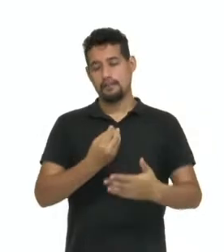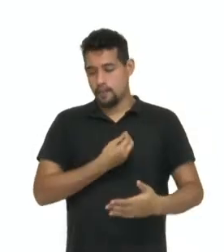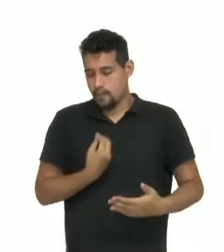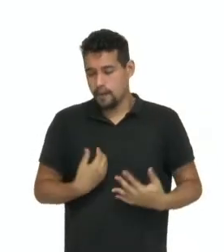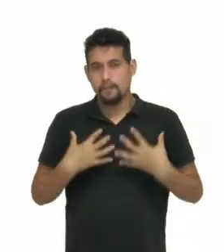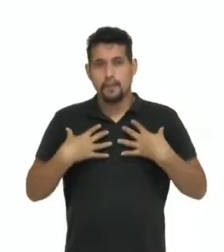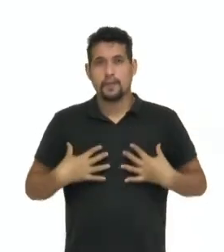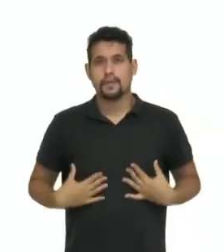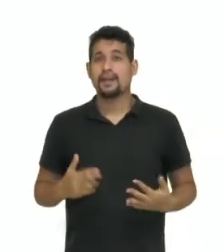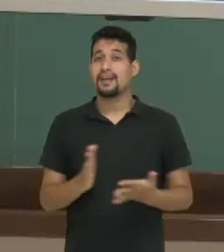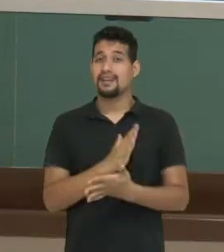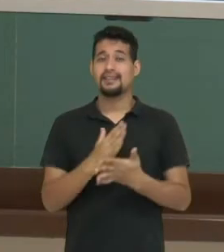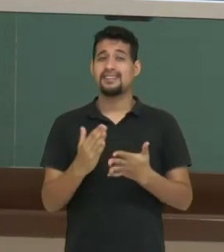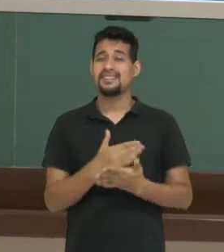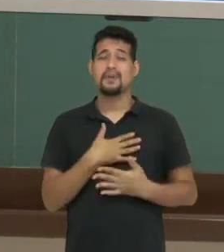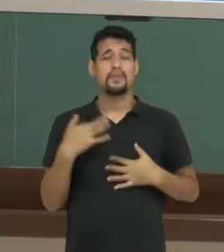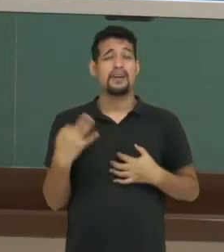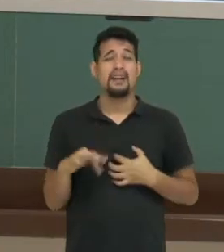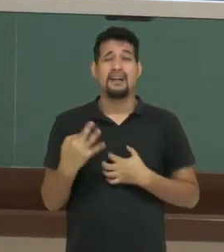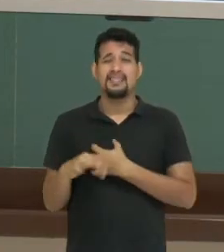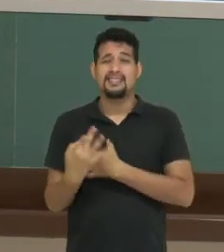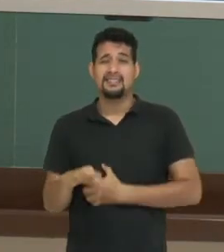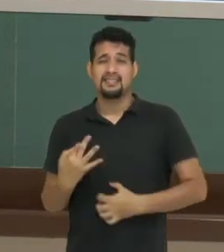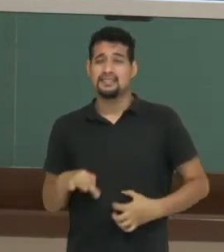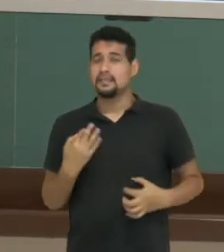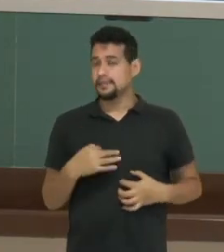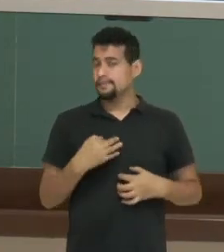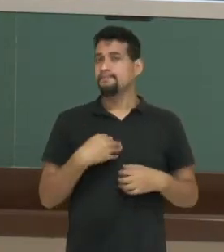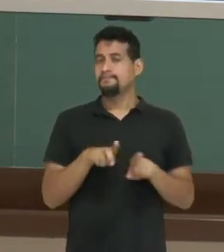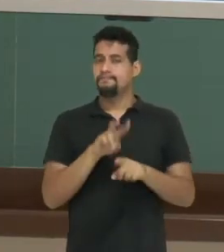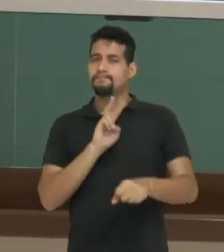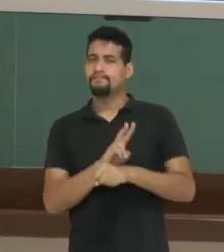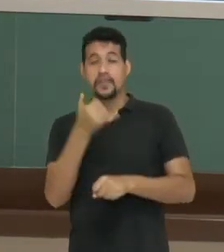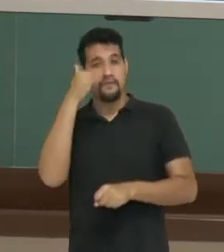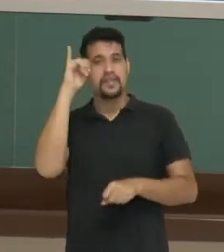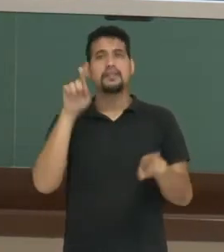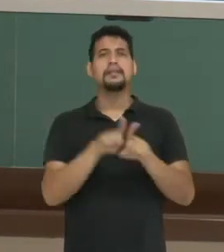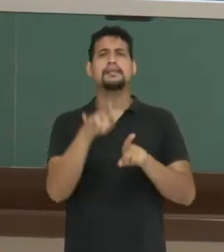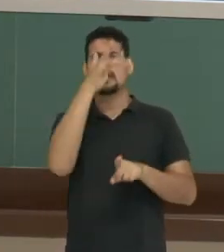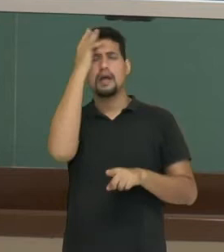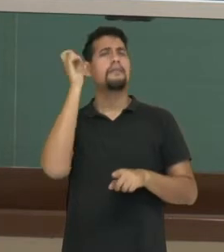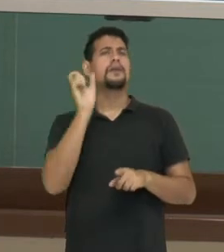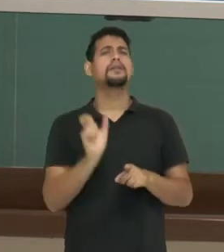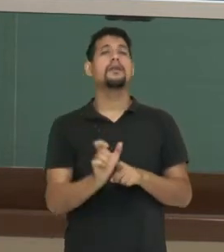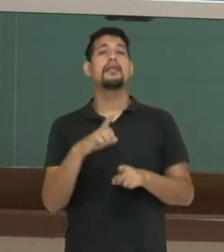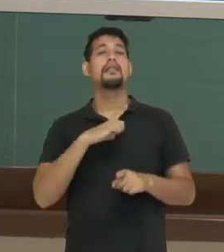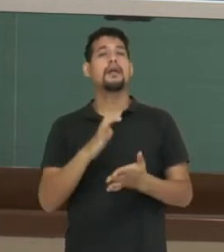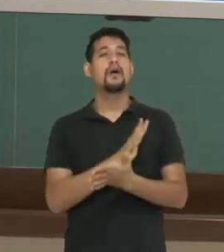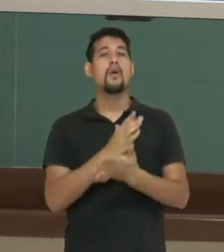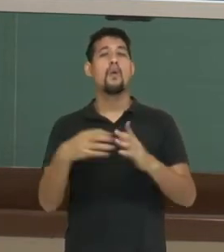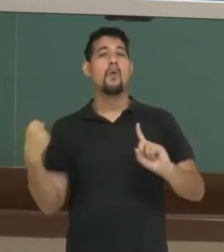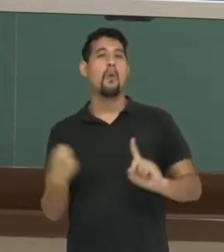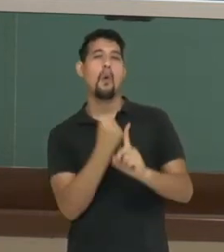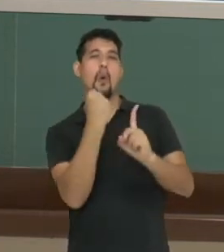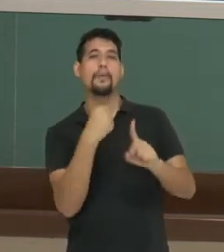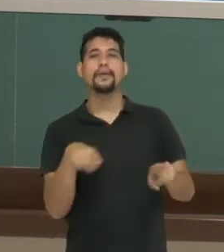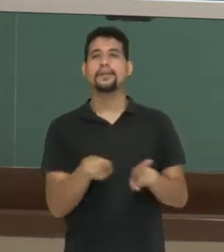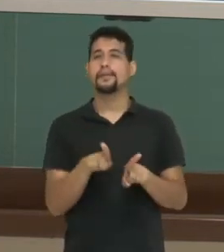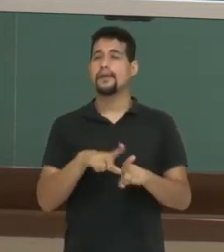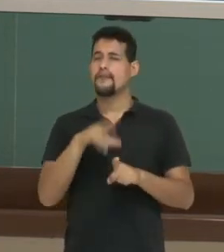que normalmente são lesionadas nessa modalidade. Então, se o atleta receber algum golpe, né,